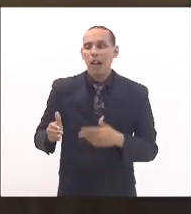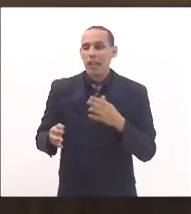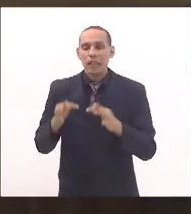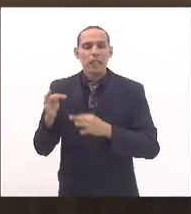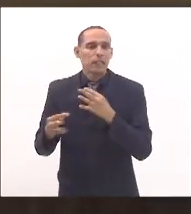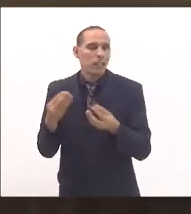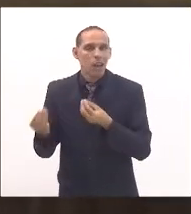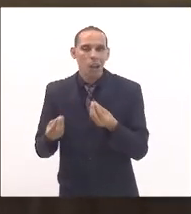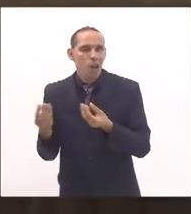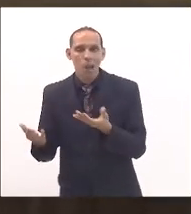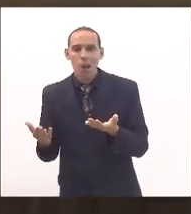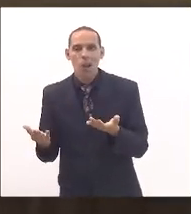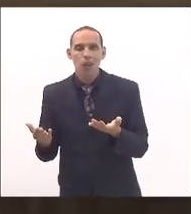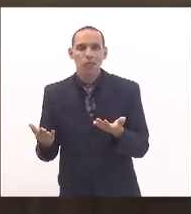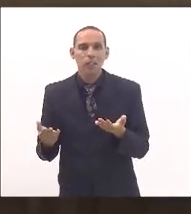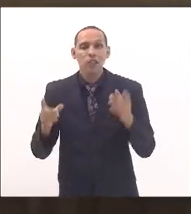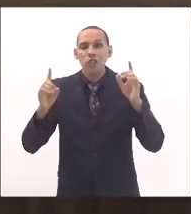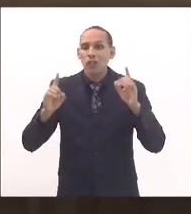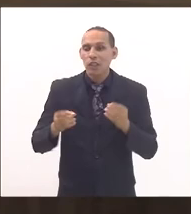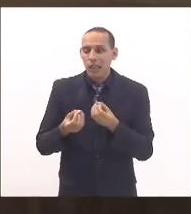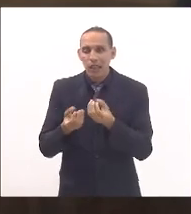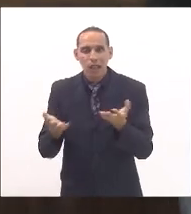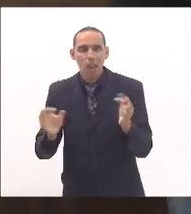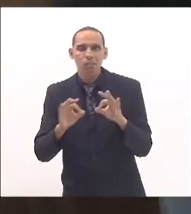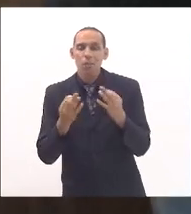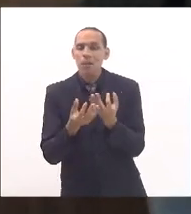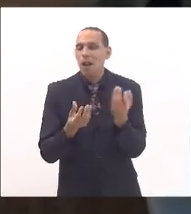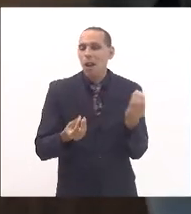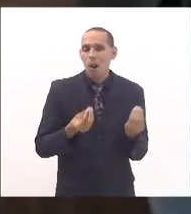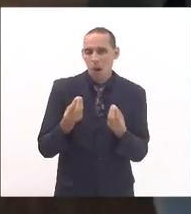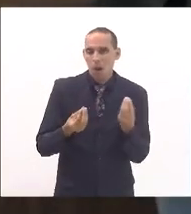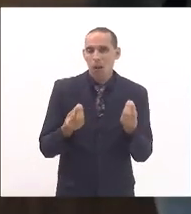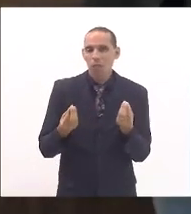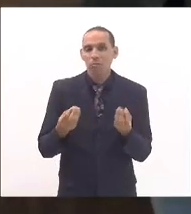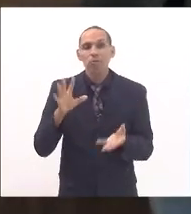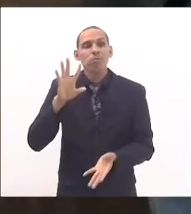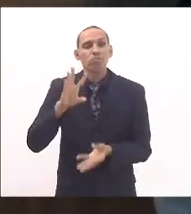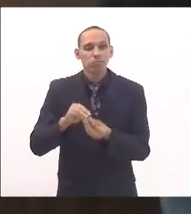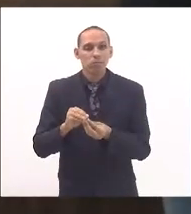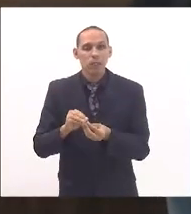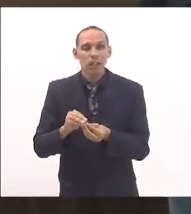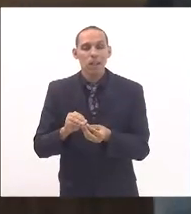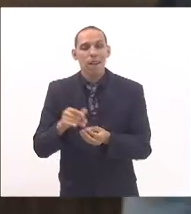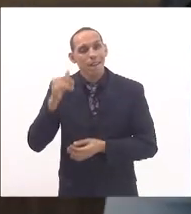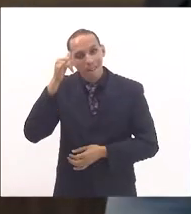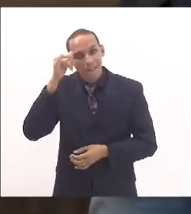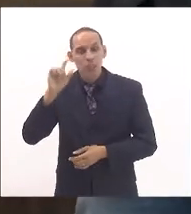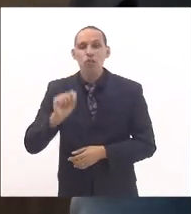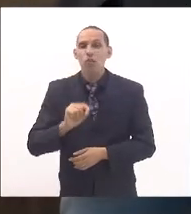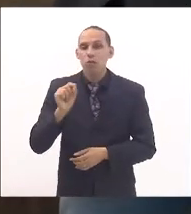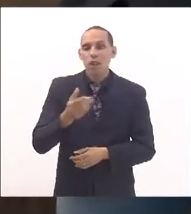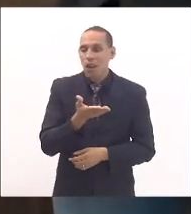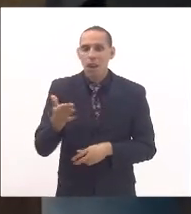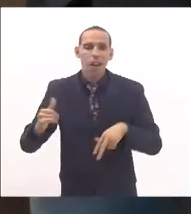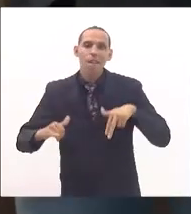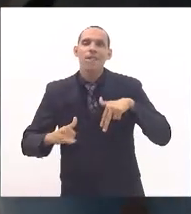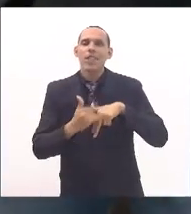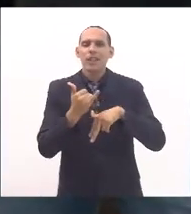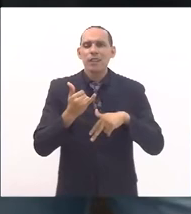assunto, como garantir direitos aos familiares. Em suma, como não fazer com que as vítimas sejam